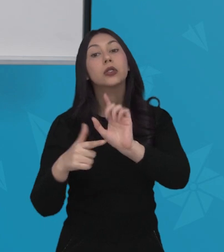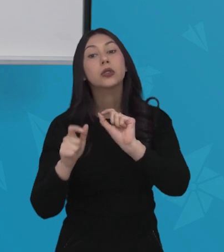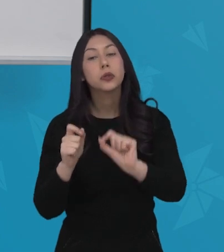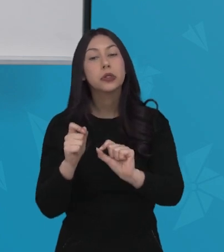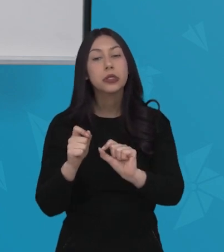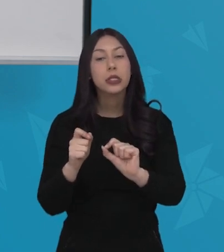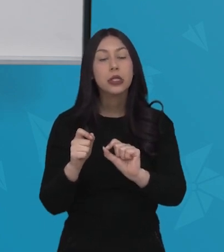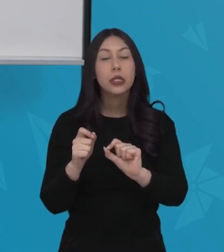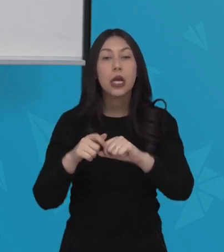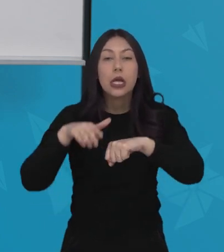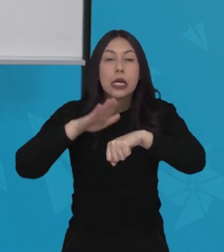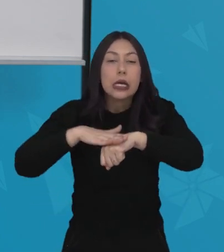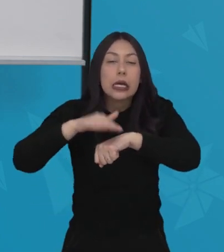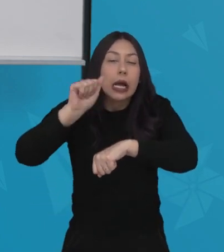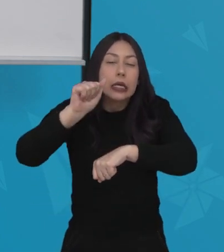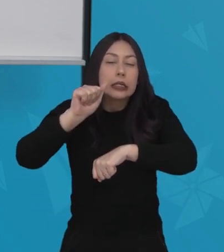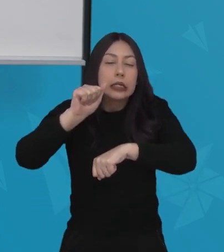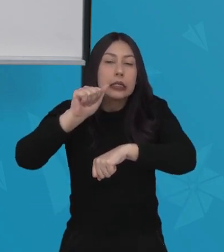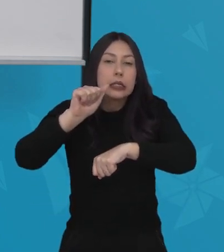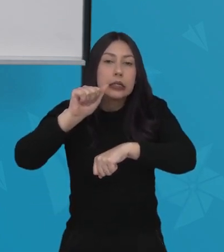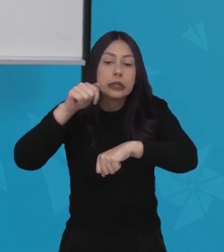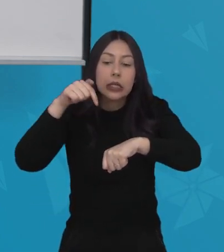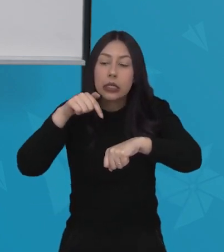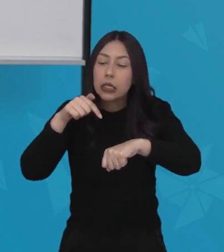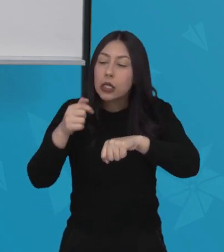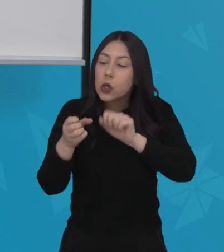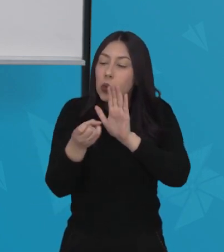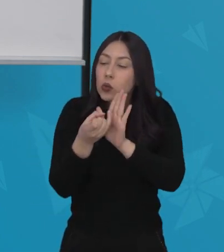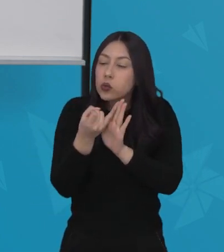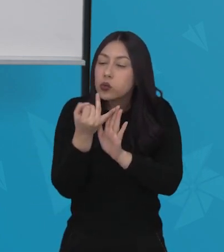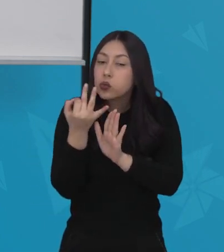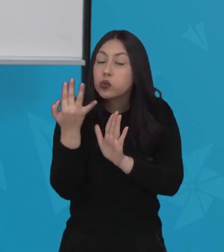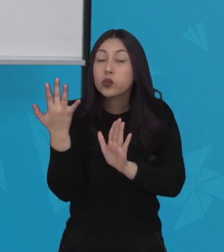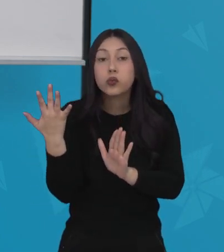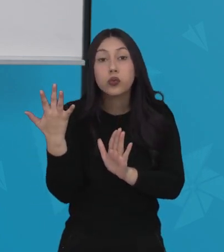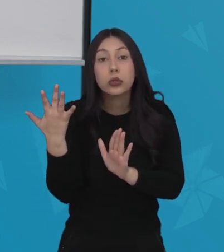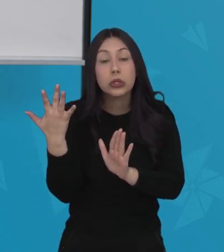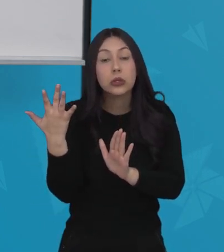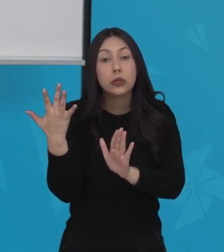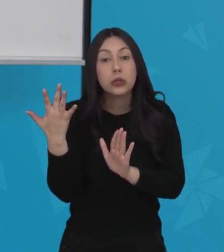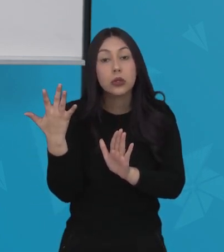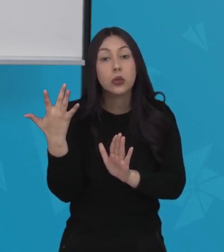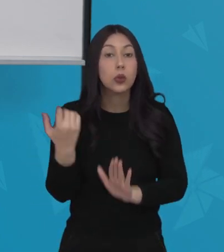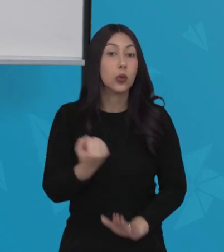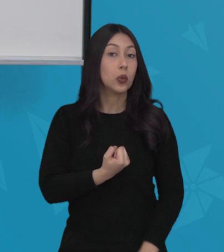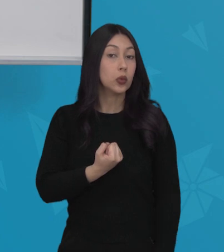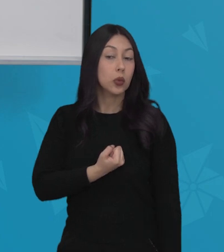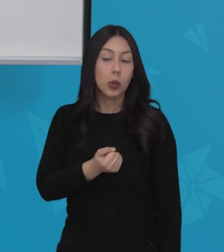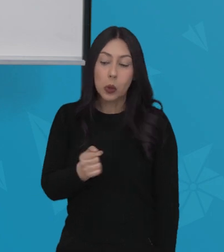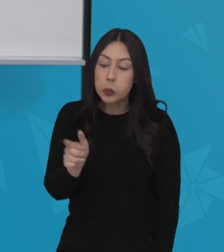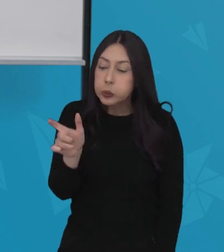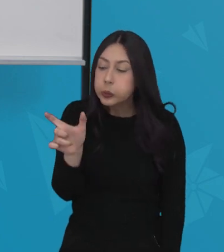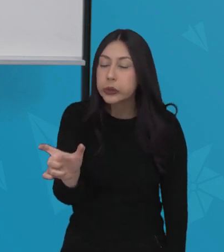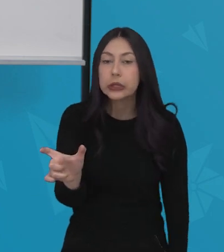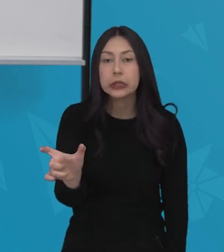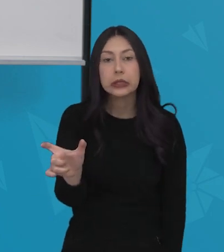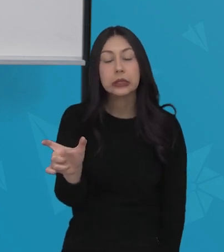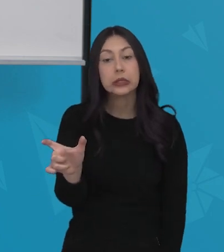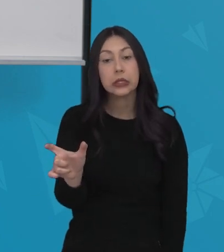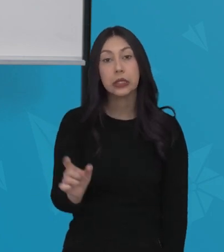carguinha fundamental, que é a carguinha, que é o valor da carga dessas partículas, tem um valor muito específico.